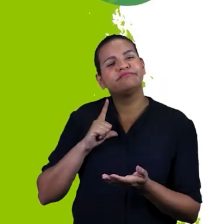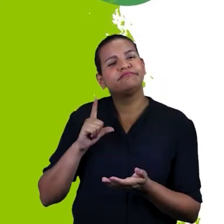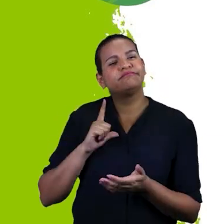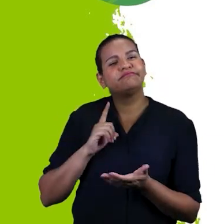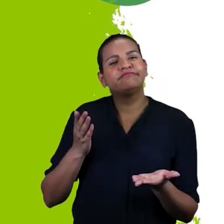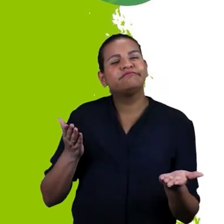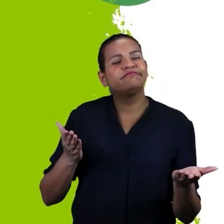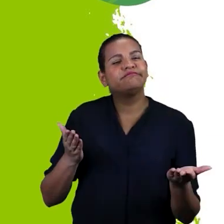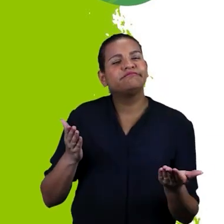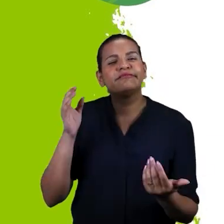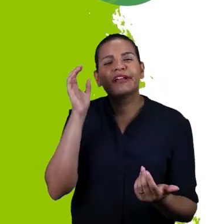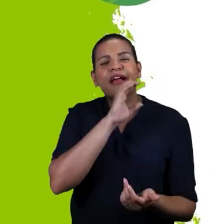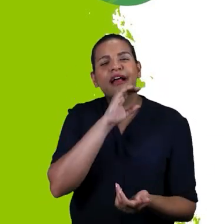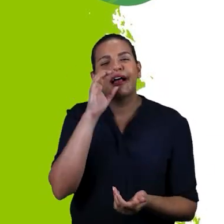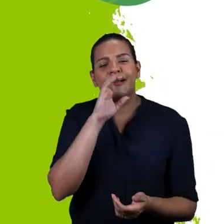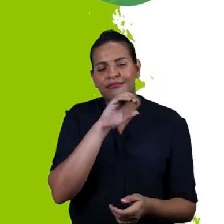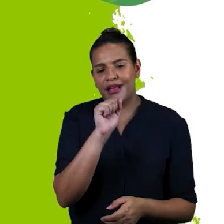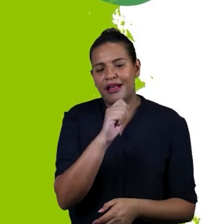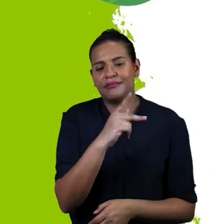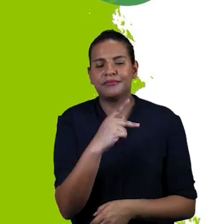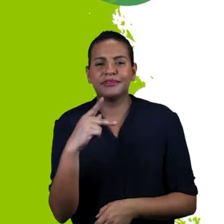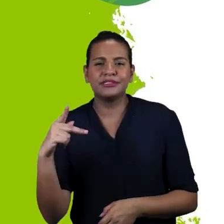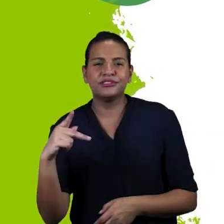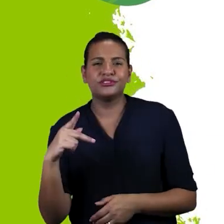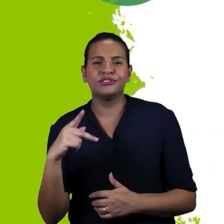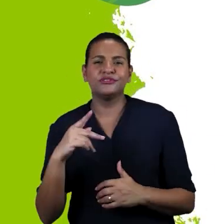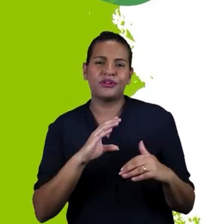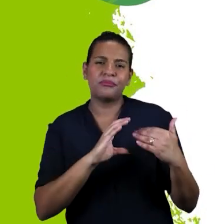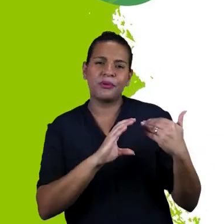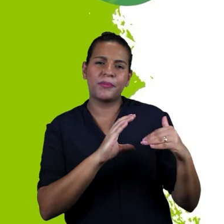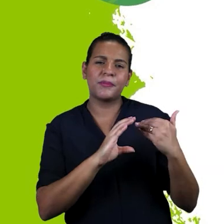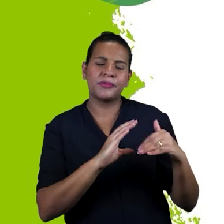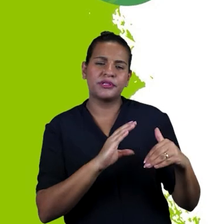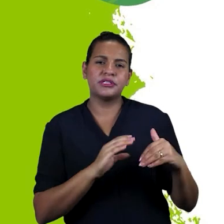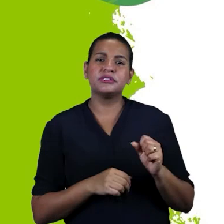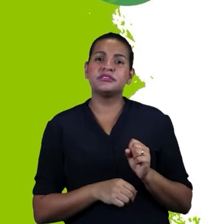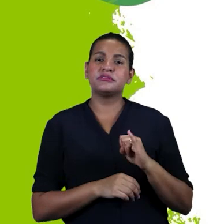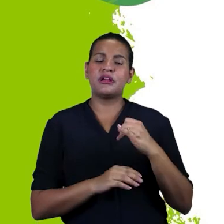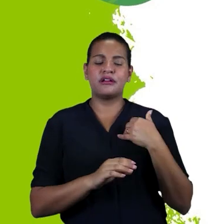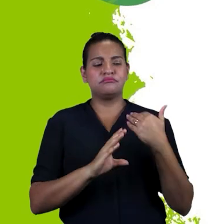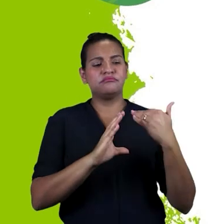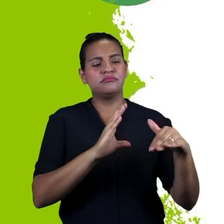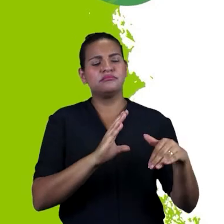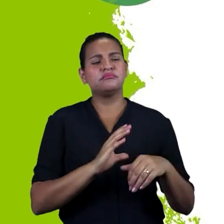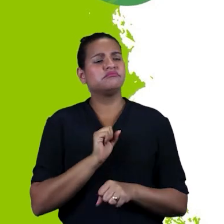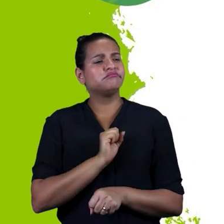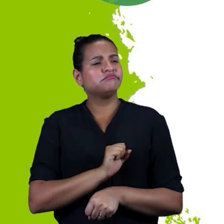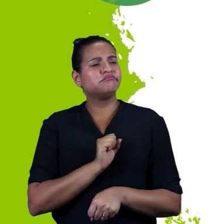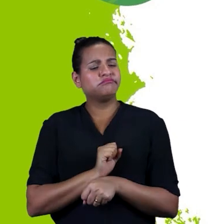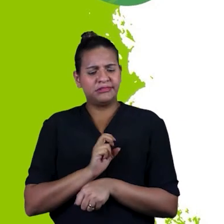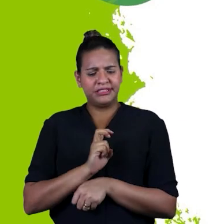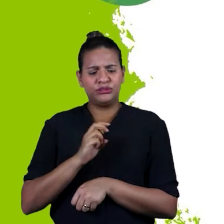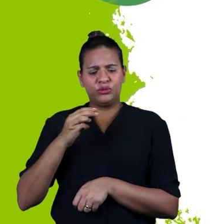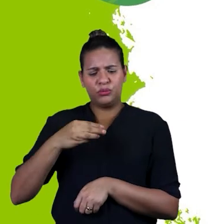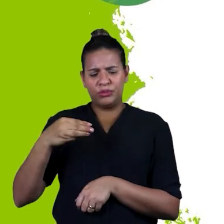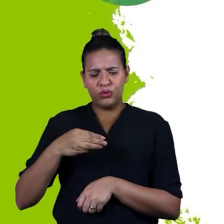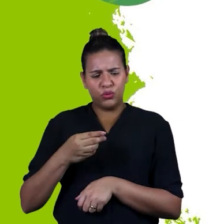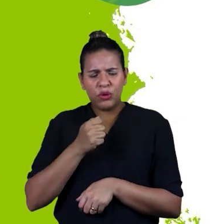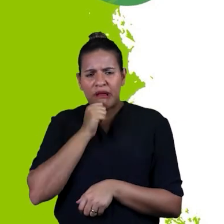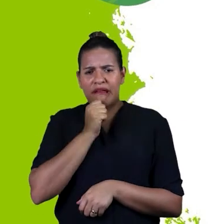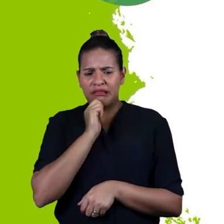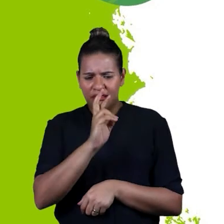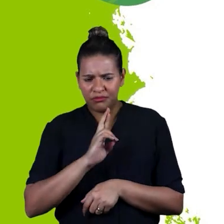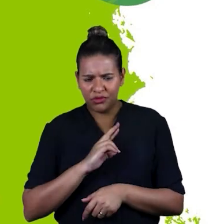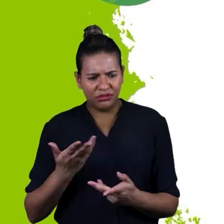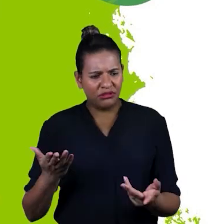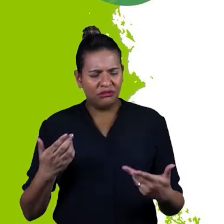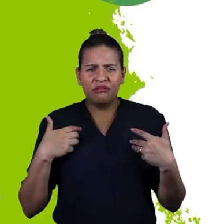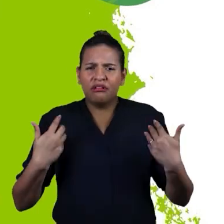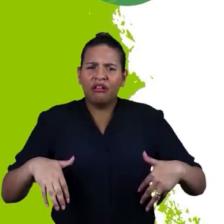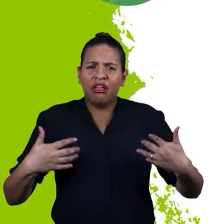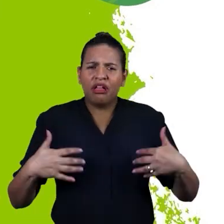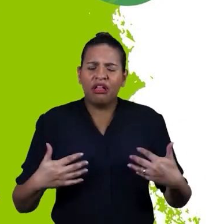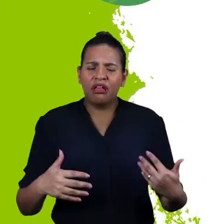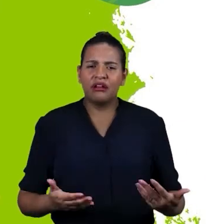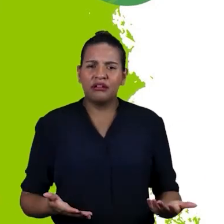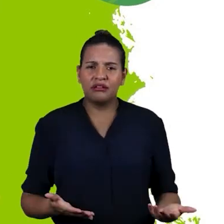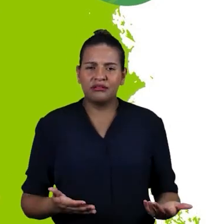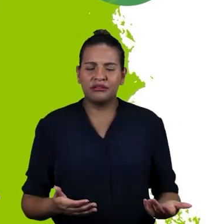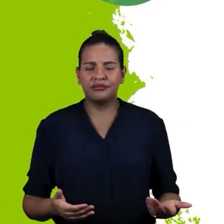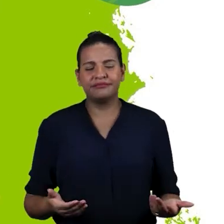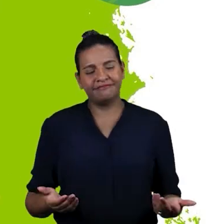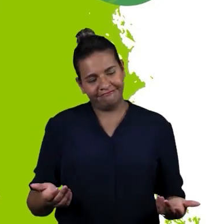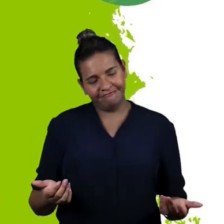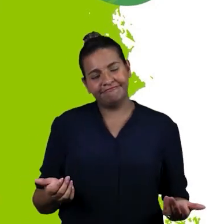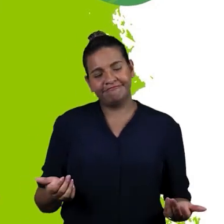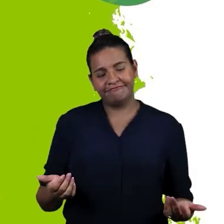hoje a gente se comunica pelos aplicativos de troca de mensagem. Se a pessoa não responde em 5 minutos, já tem